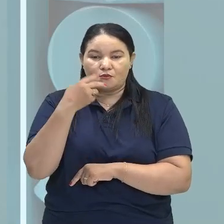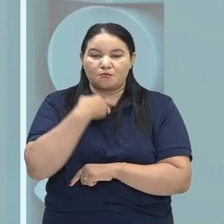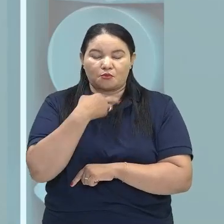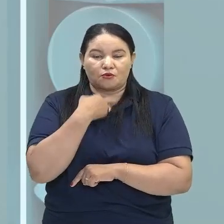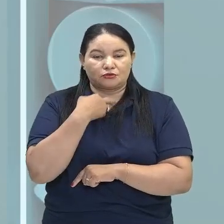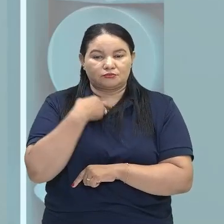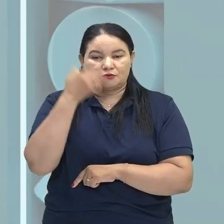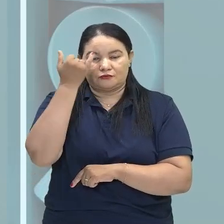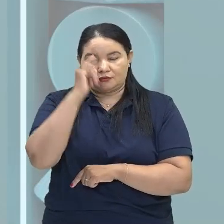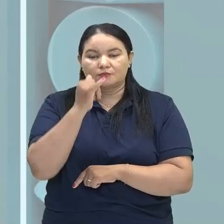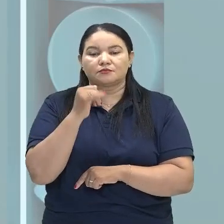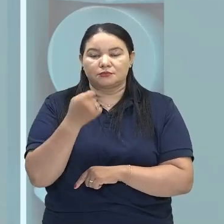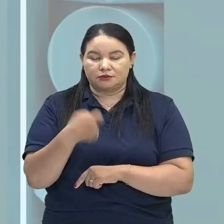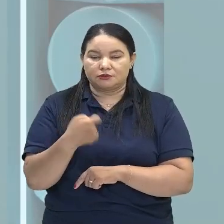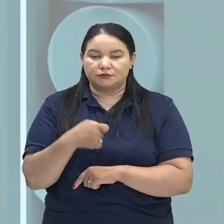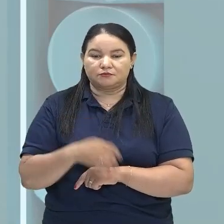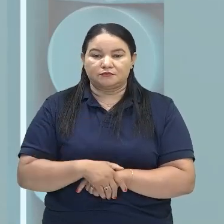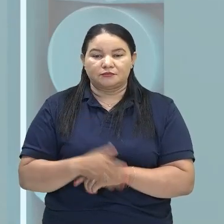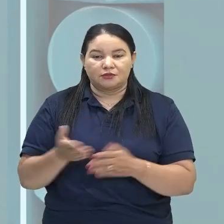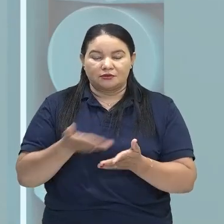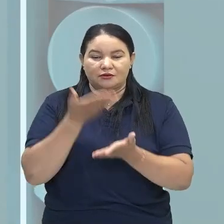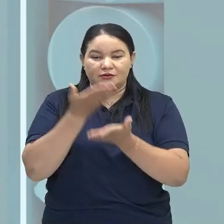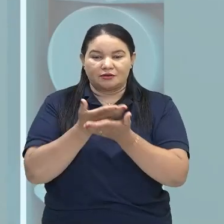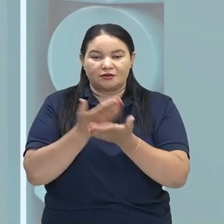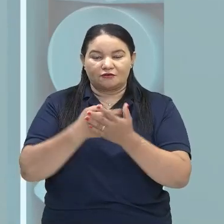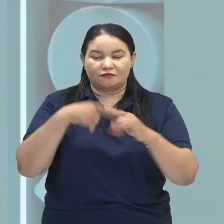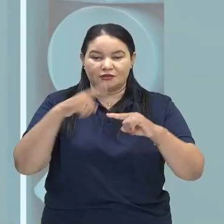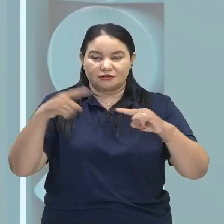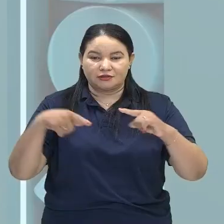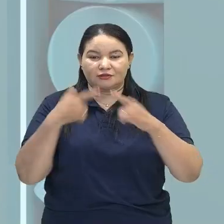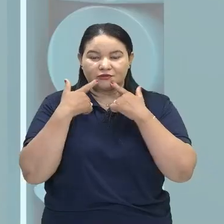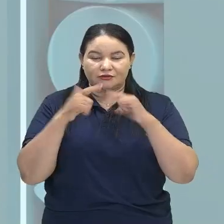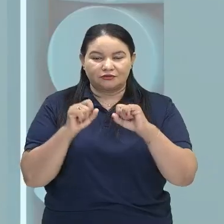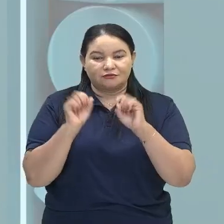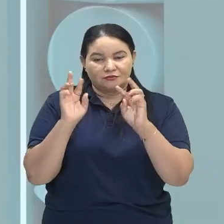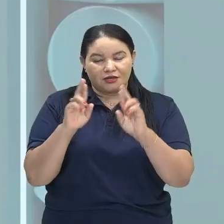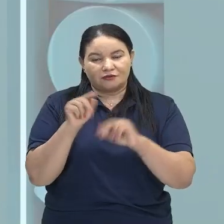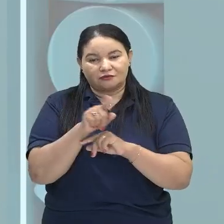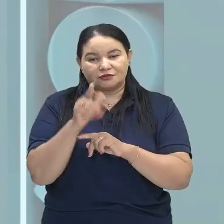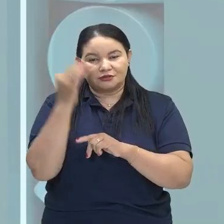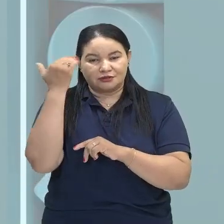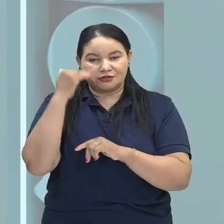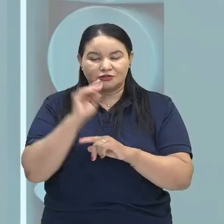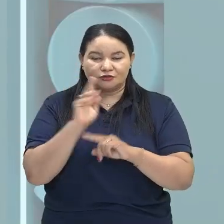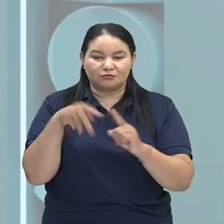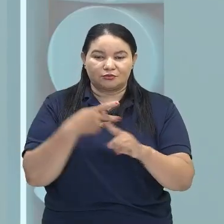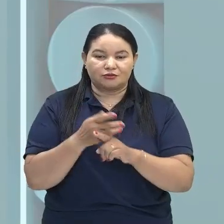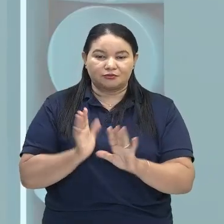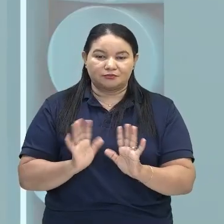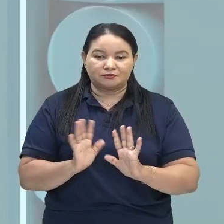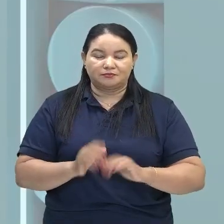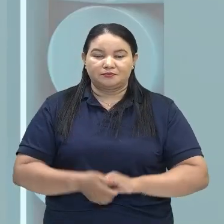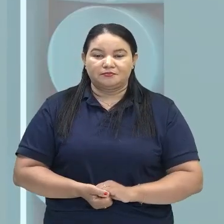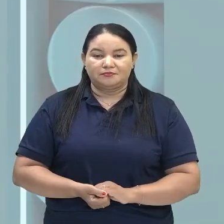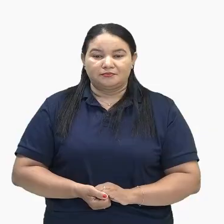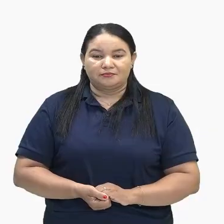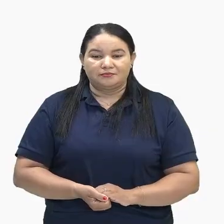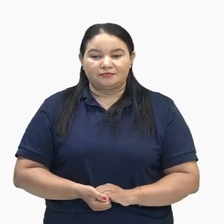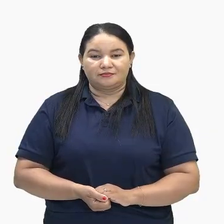Então, essa foi a nossa aula sobre variação linguística. Espero que vocês tenham entendido e até uma próxima oportunidade.